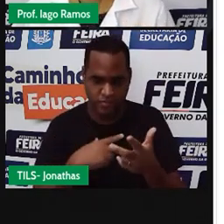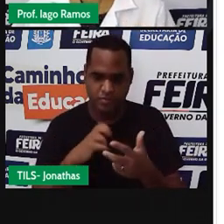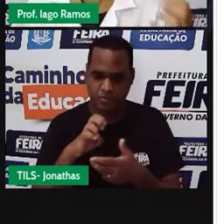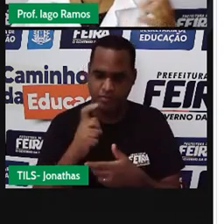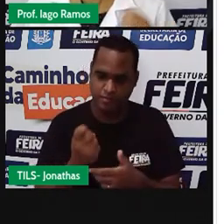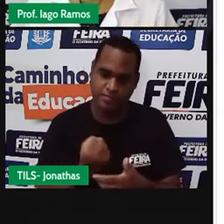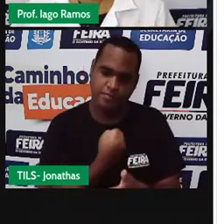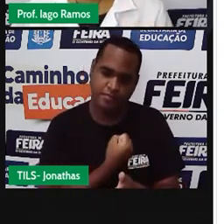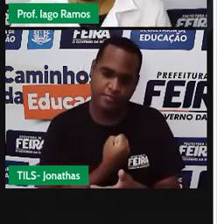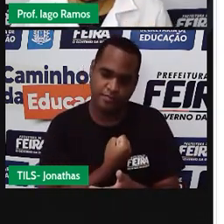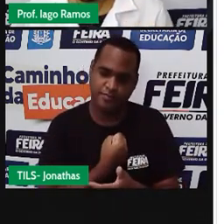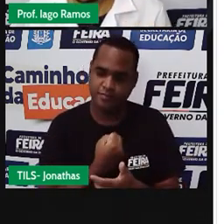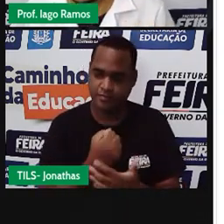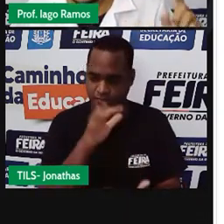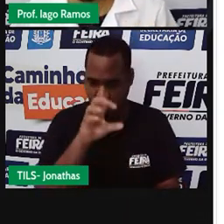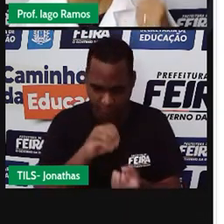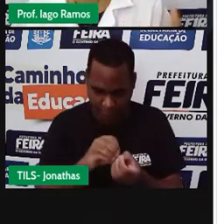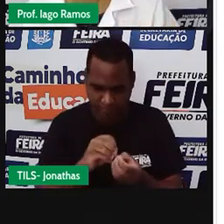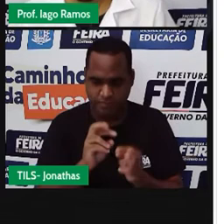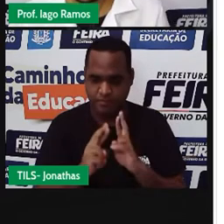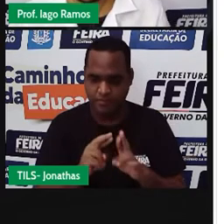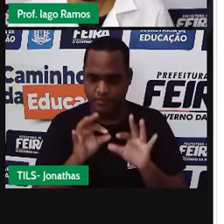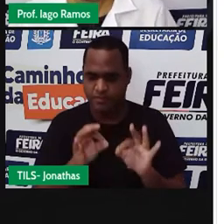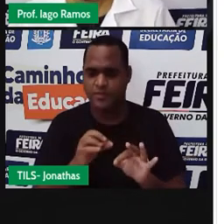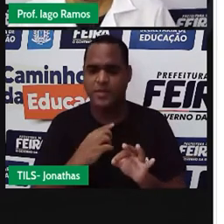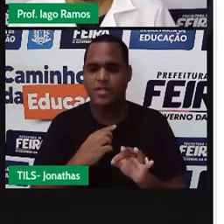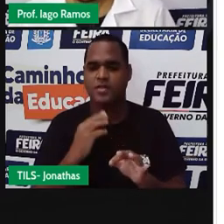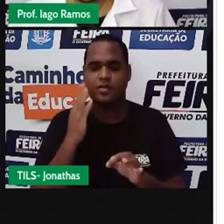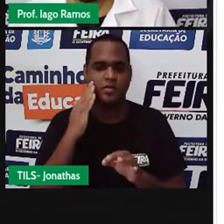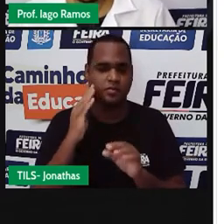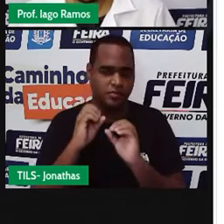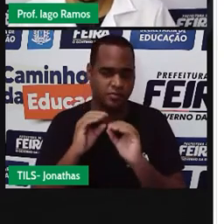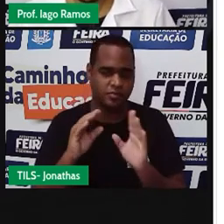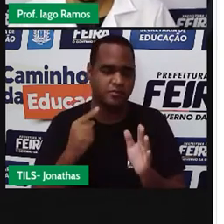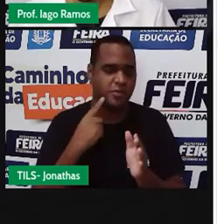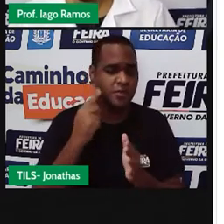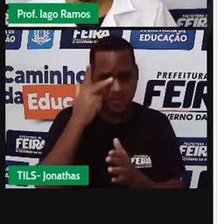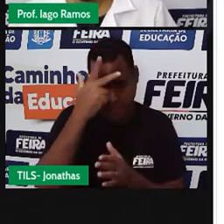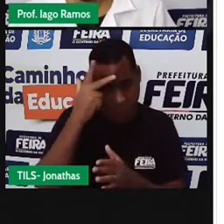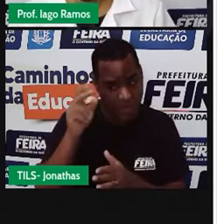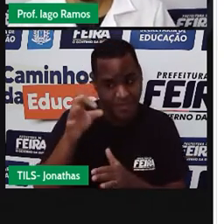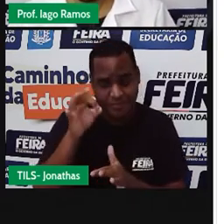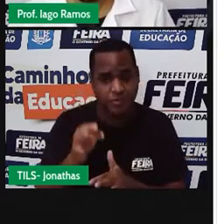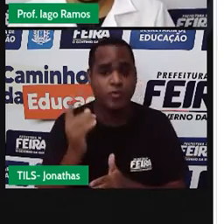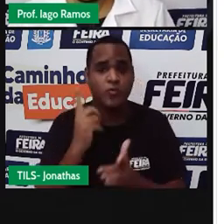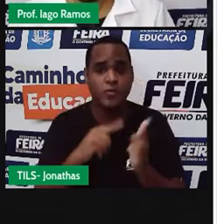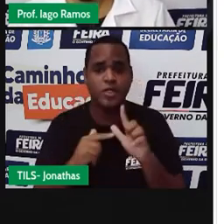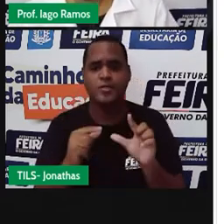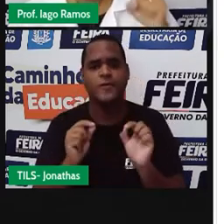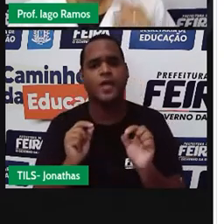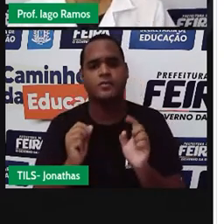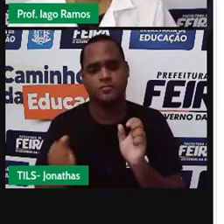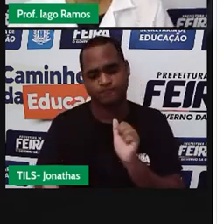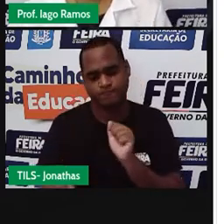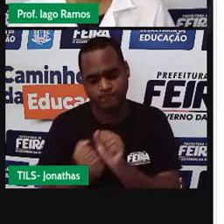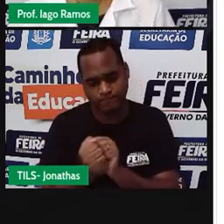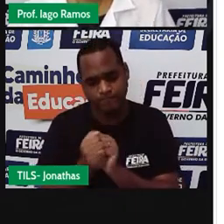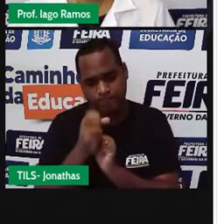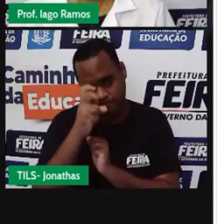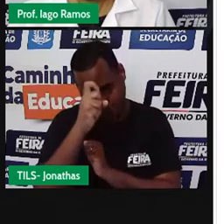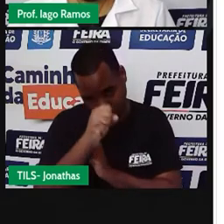numérica achando o resultado e vendo quem é que acertou Tá bom então você vai junto comigo